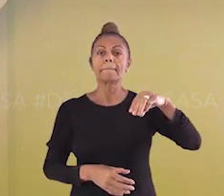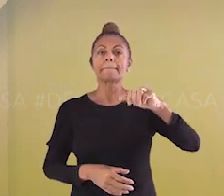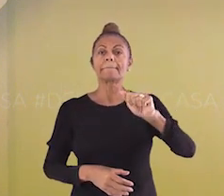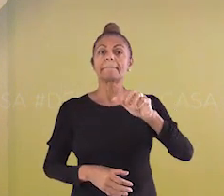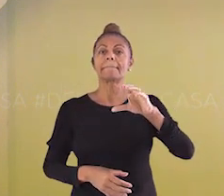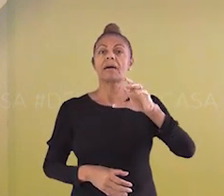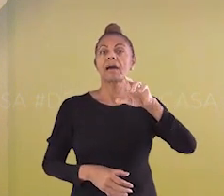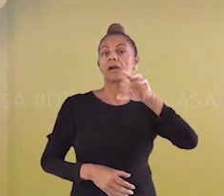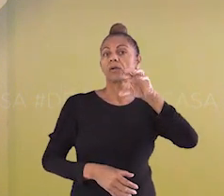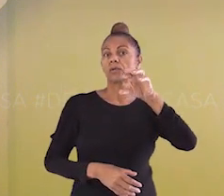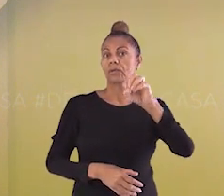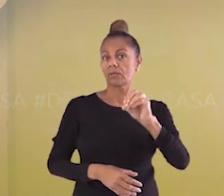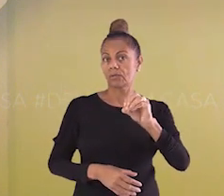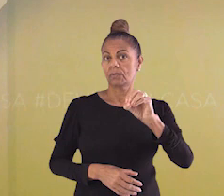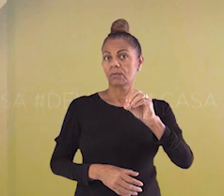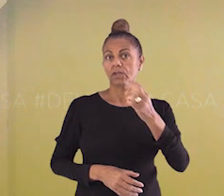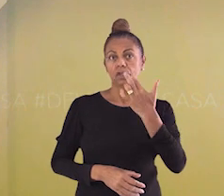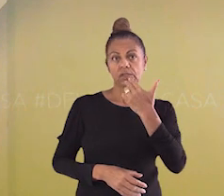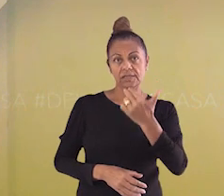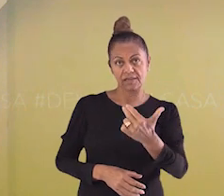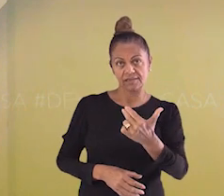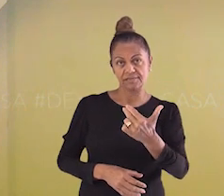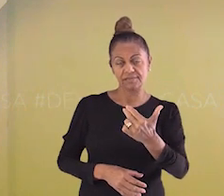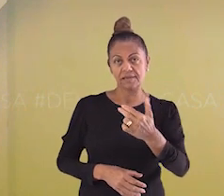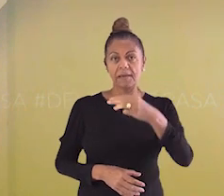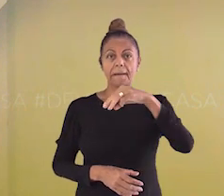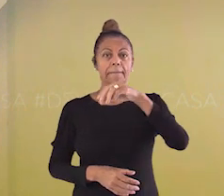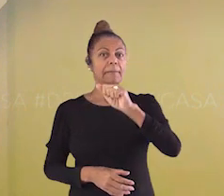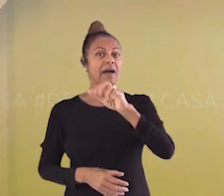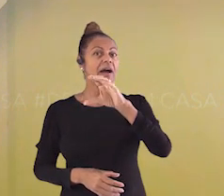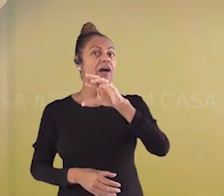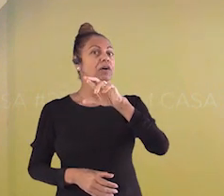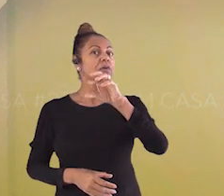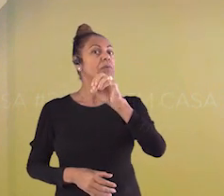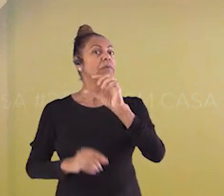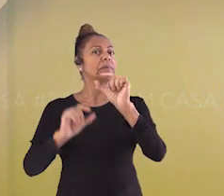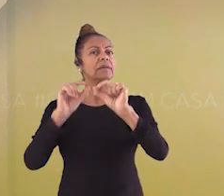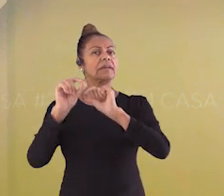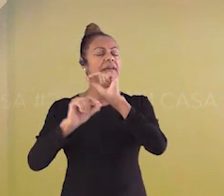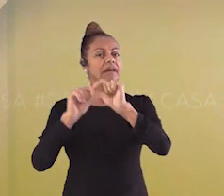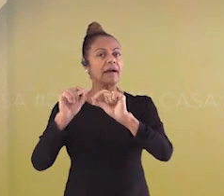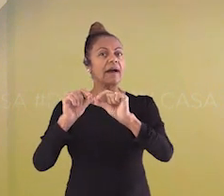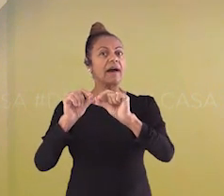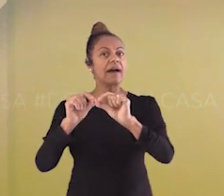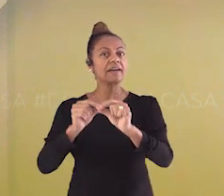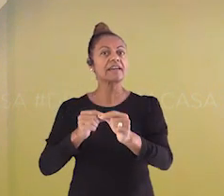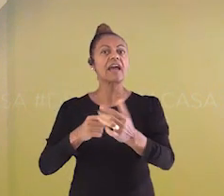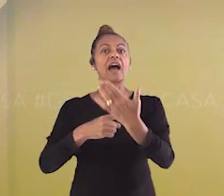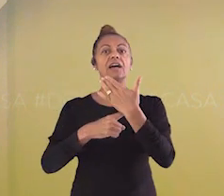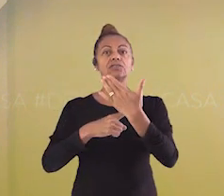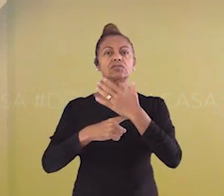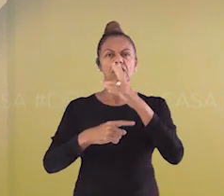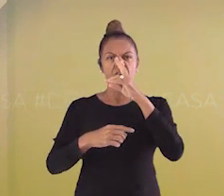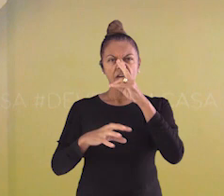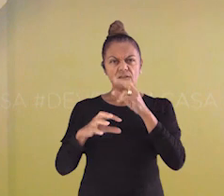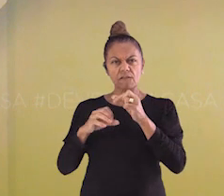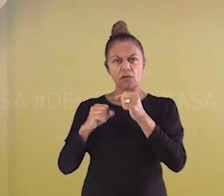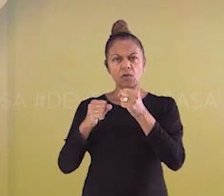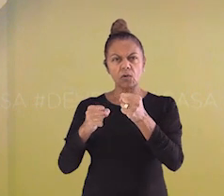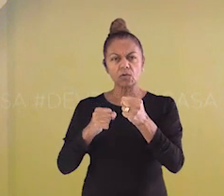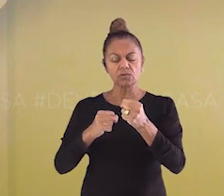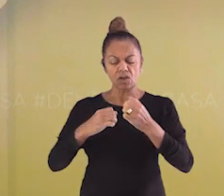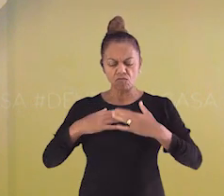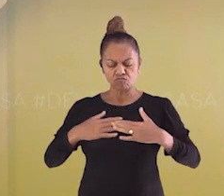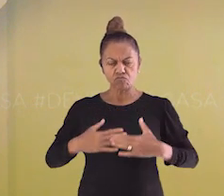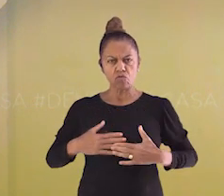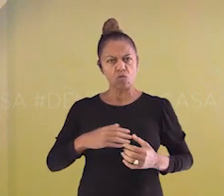os micronutrientes, tá? Os macronutrientes são aqueles que nos fornecem força e vigor físico. Eles mantêm nosso corpo